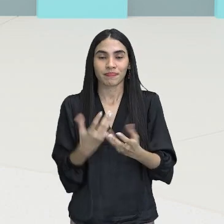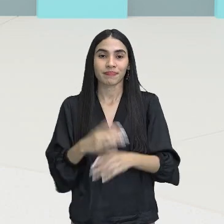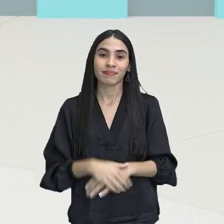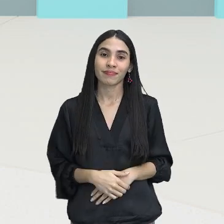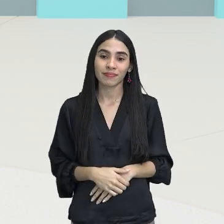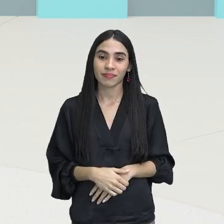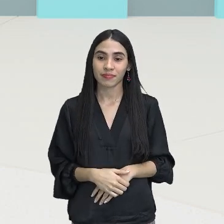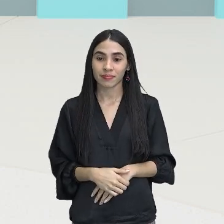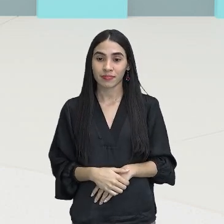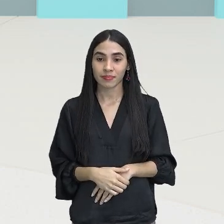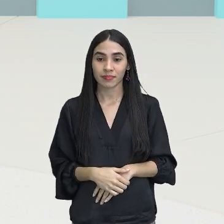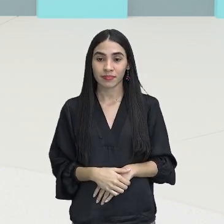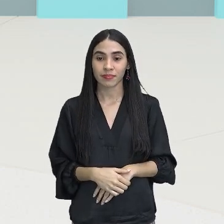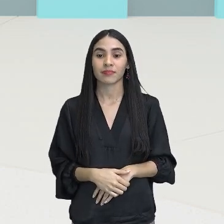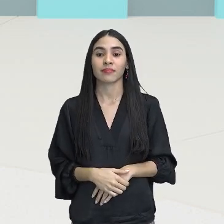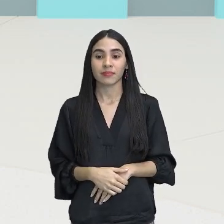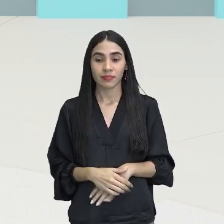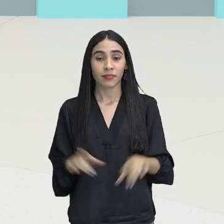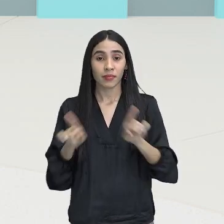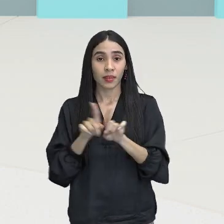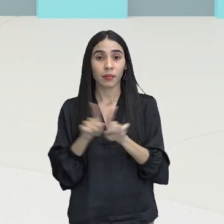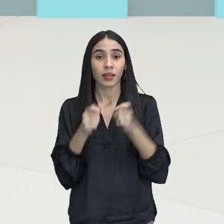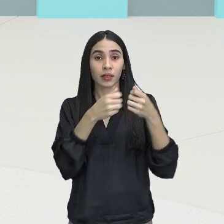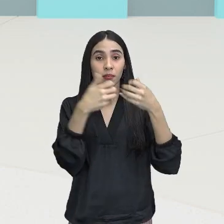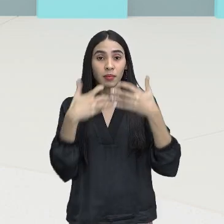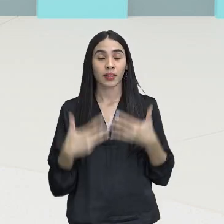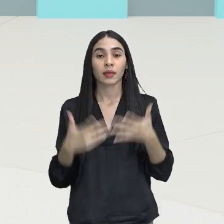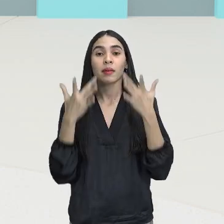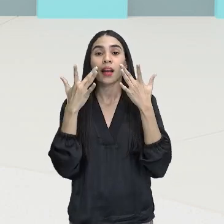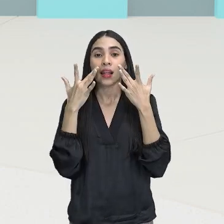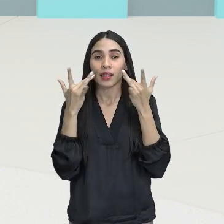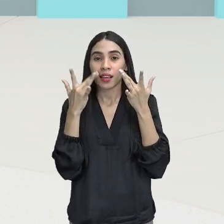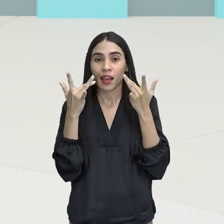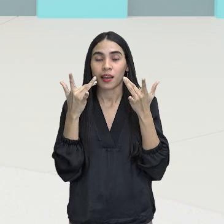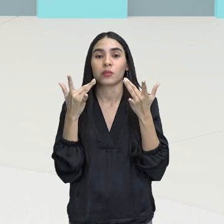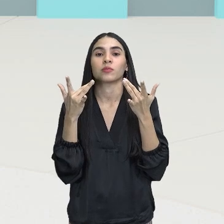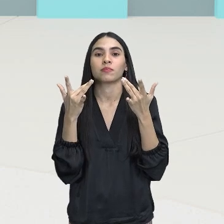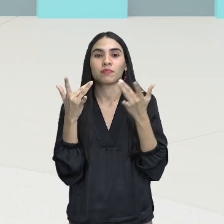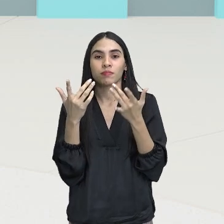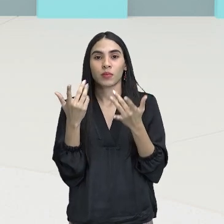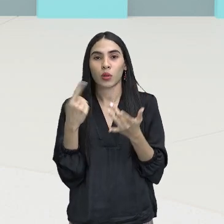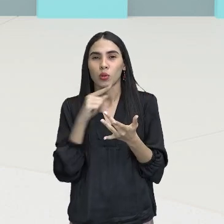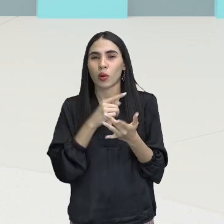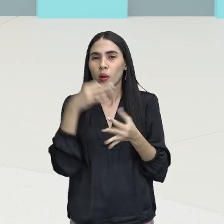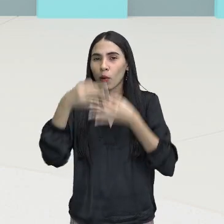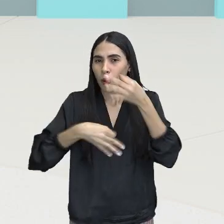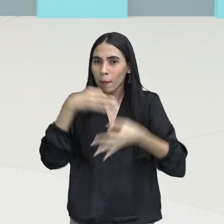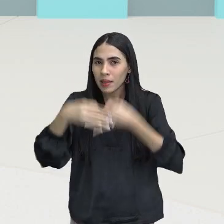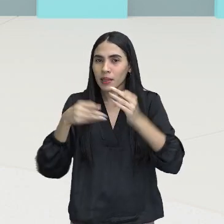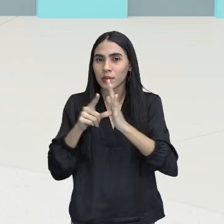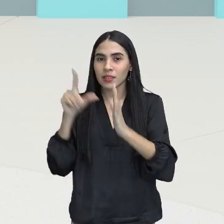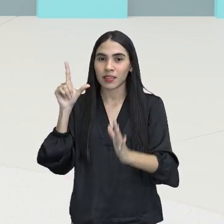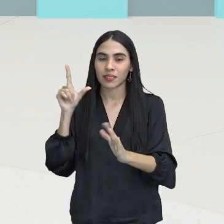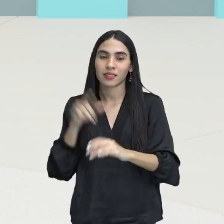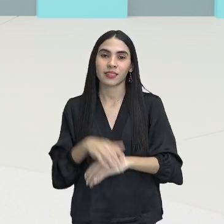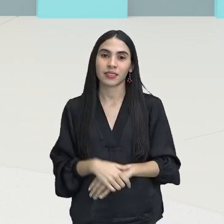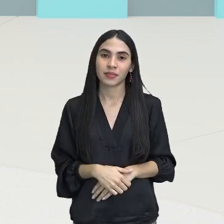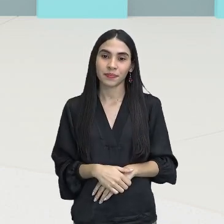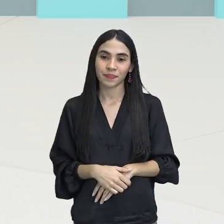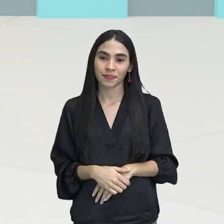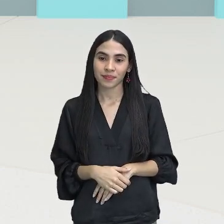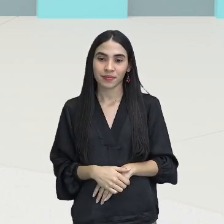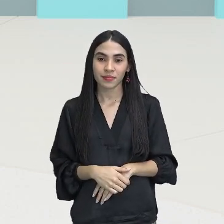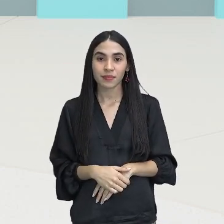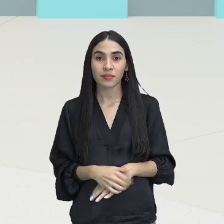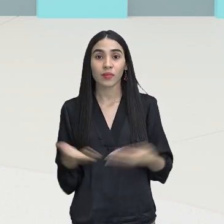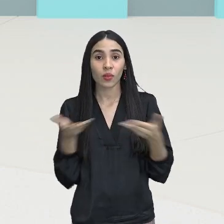falamos aqui também na questão do teatro, que a gente comentou anteriormente, hoje em